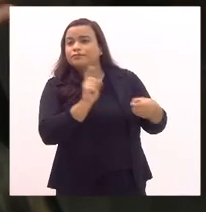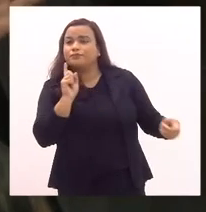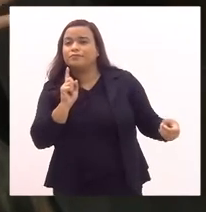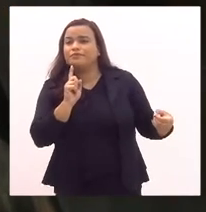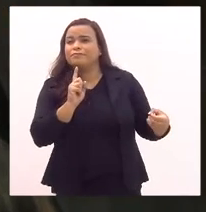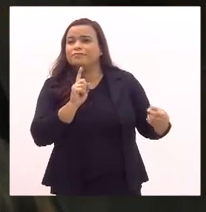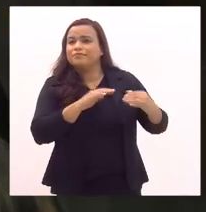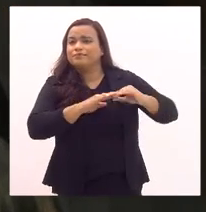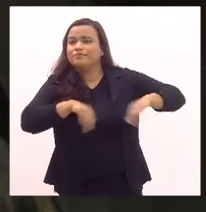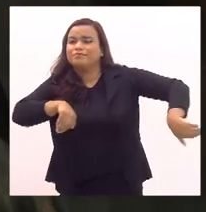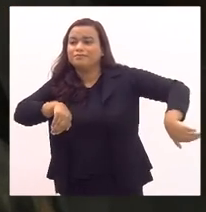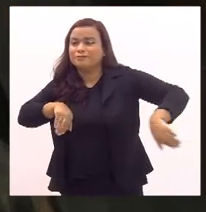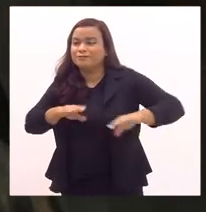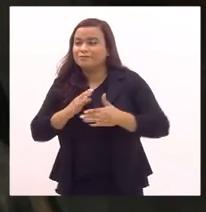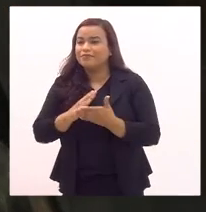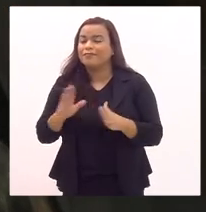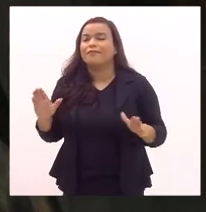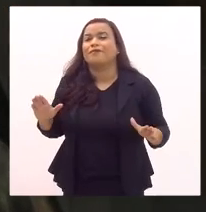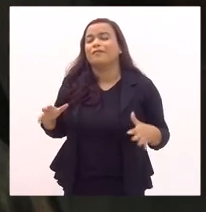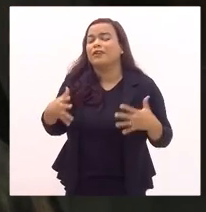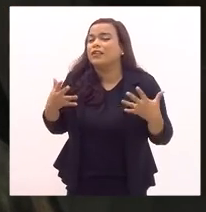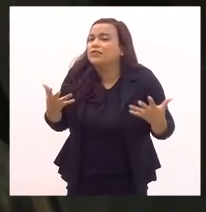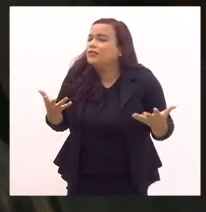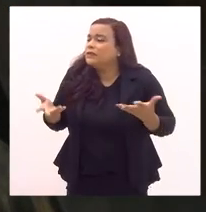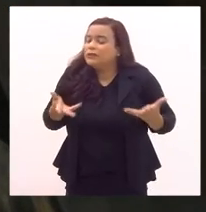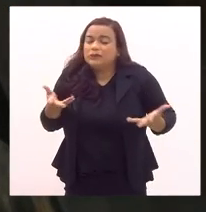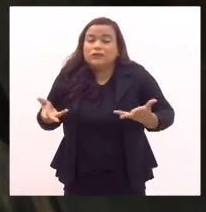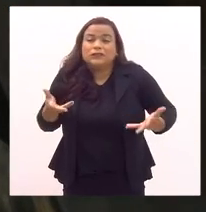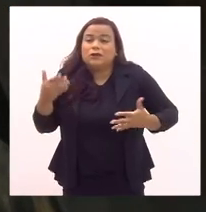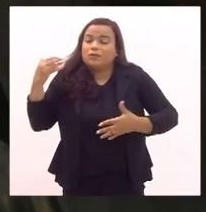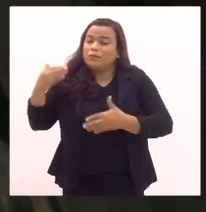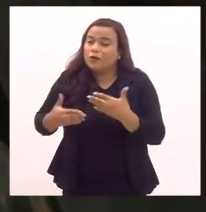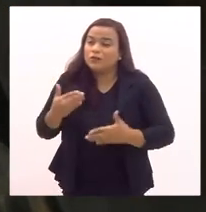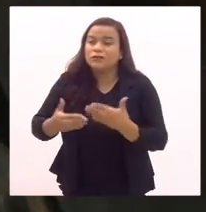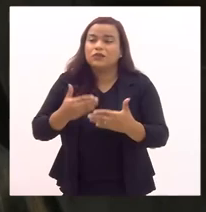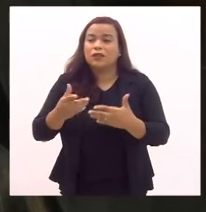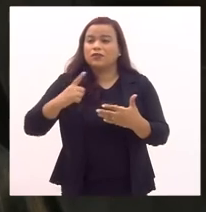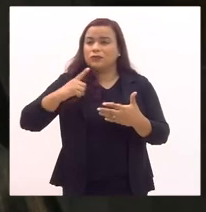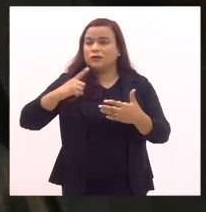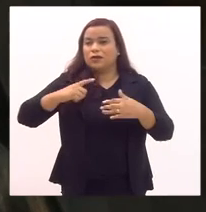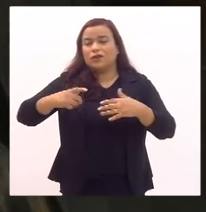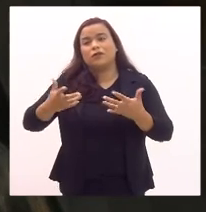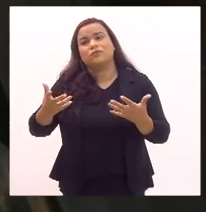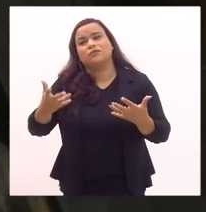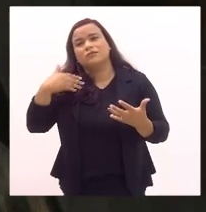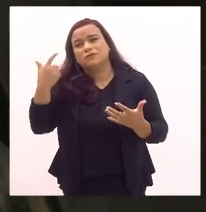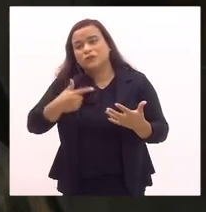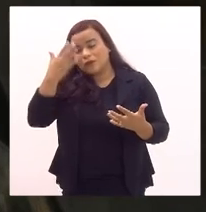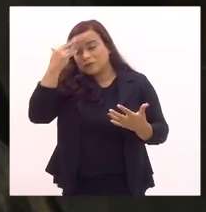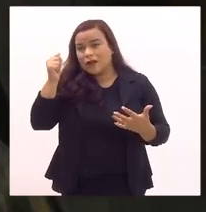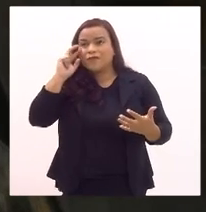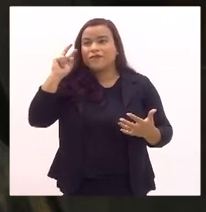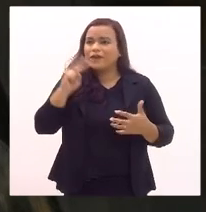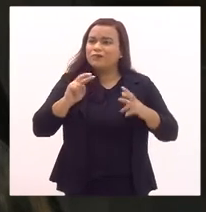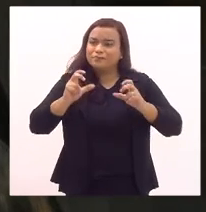totalmente desmontado enfeitam é a um processo Claro de